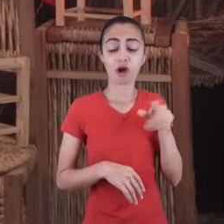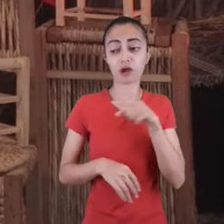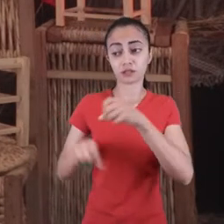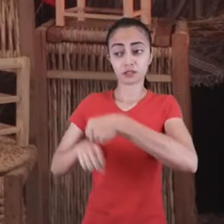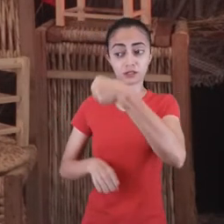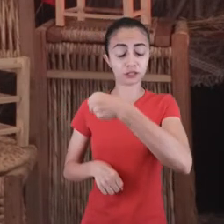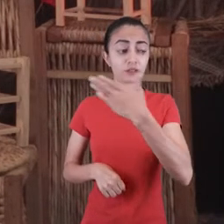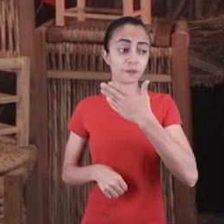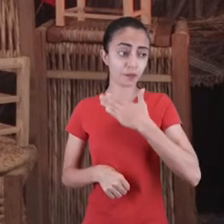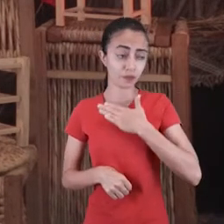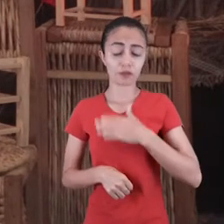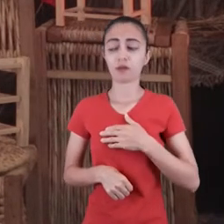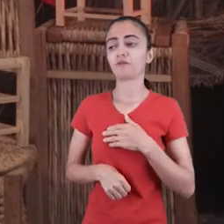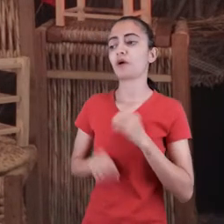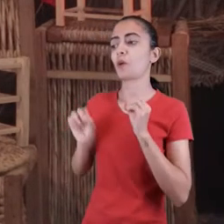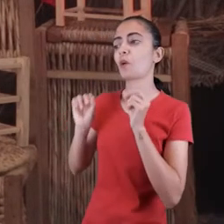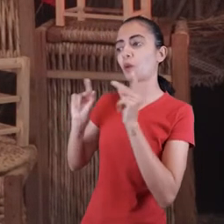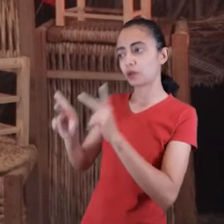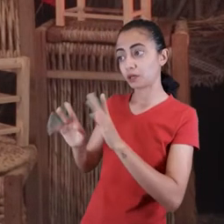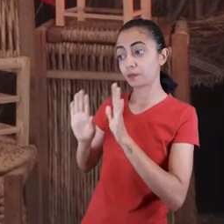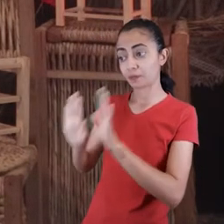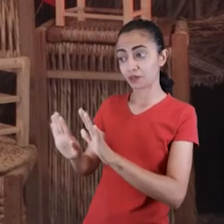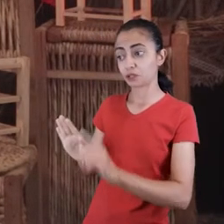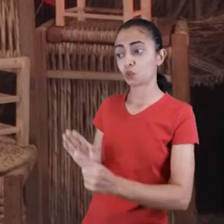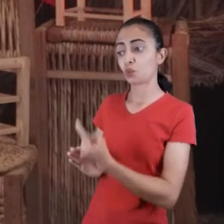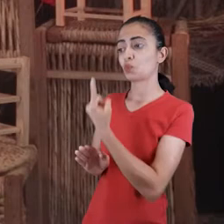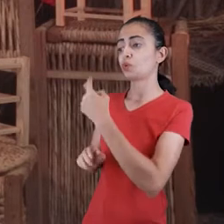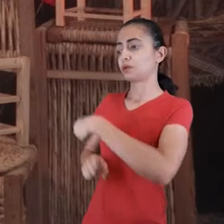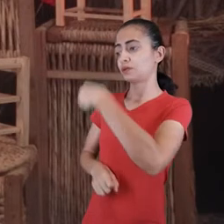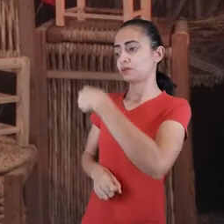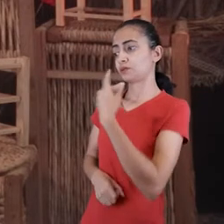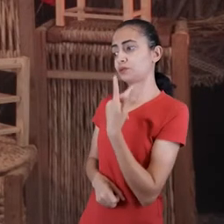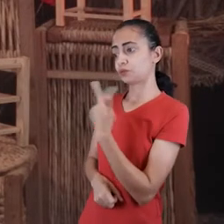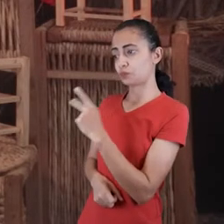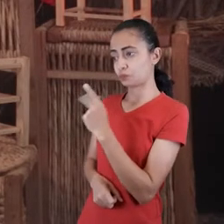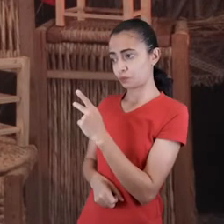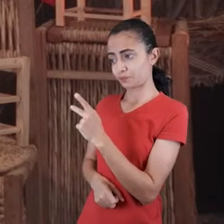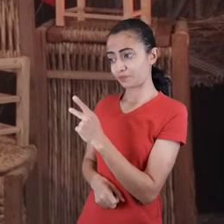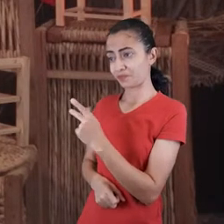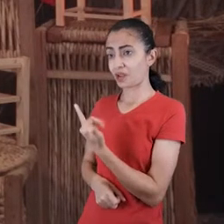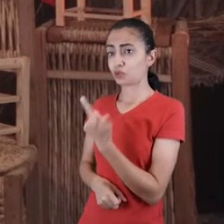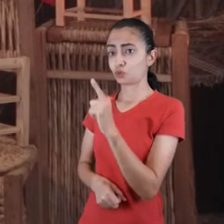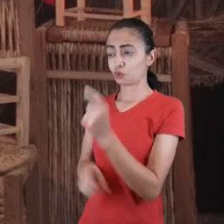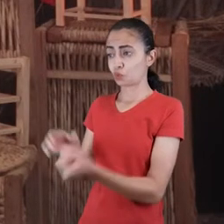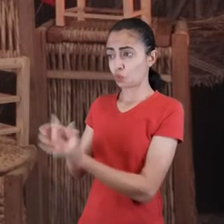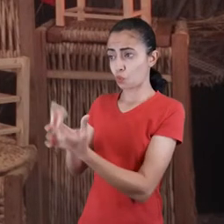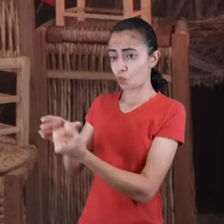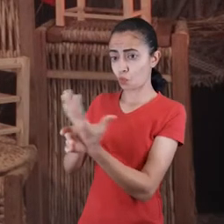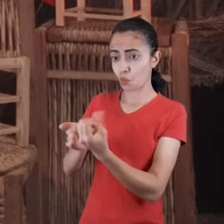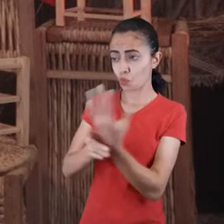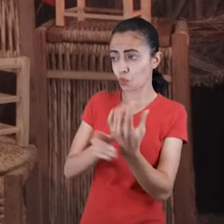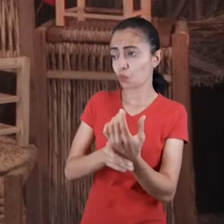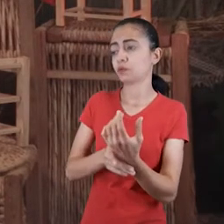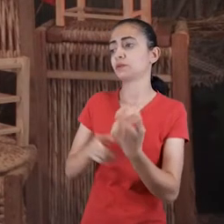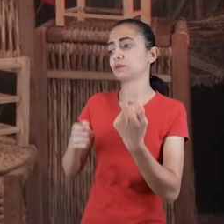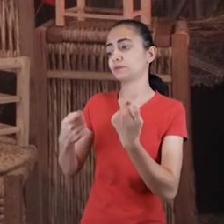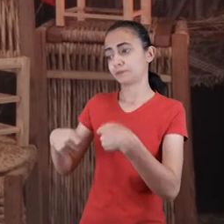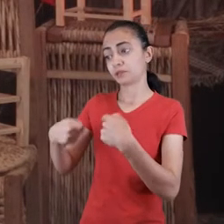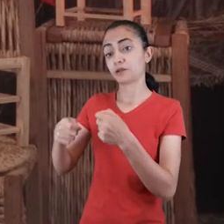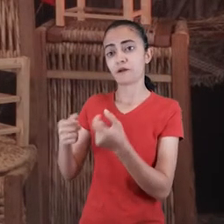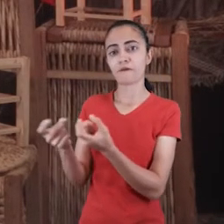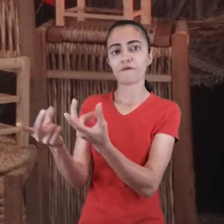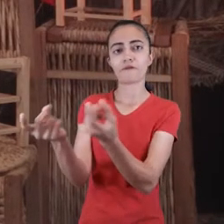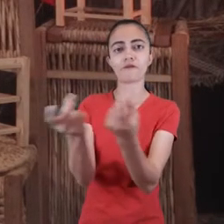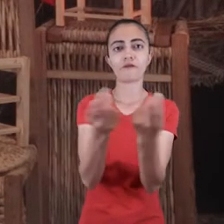Minha mãe falou assim, pode ser, filha, mas esse é o único serviço que você vai aprender hoje para você e